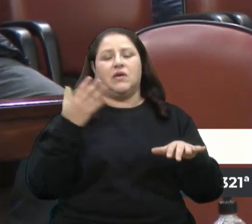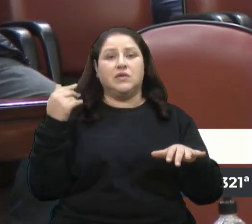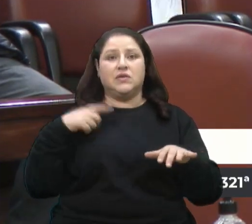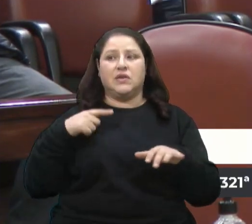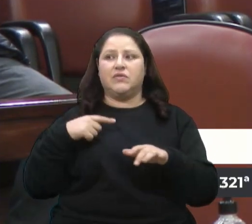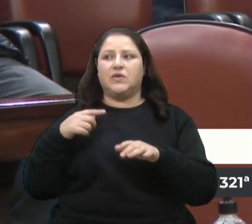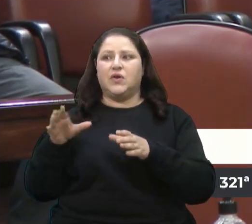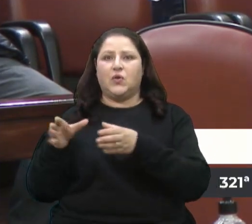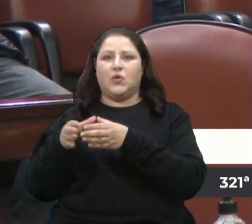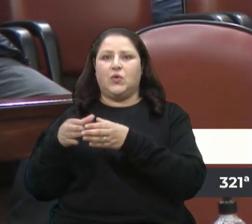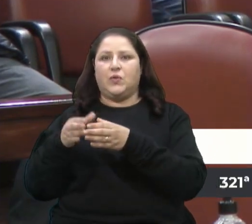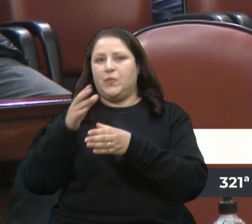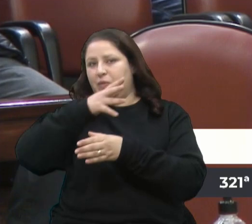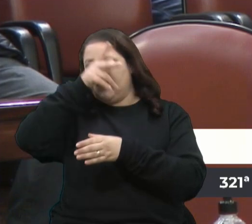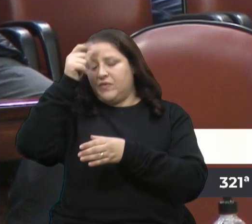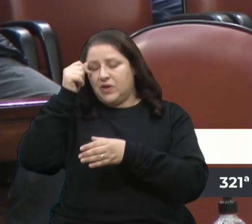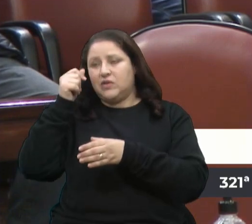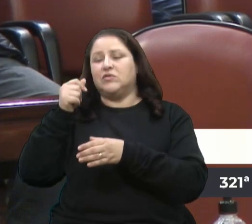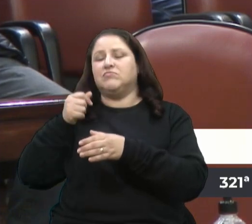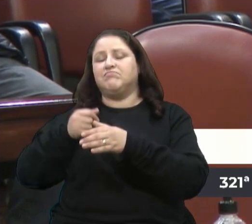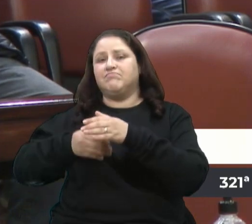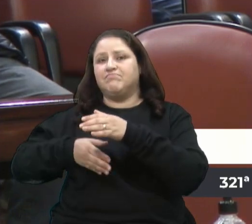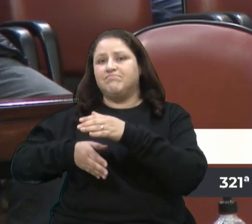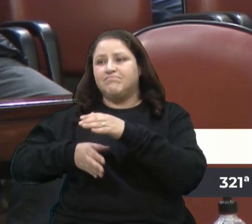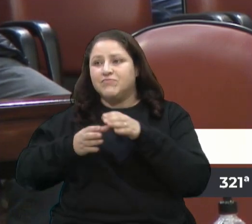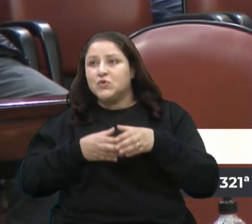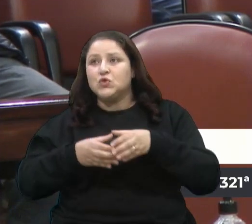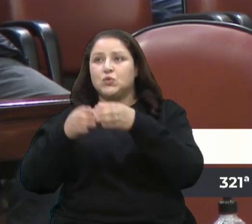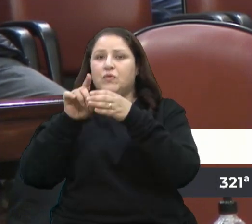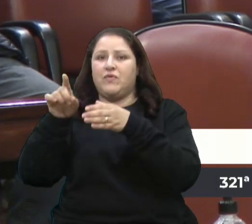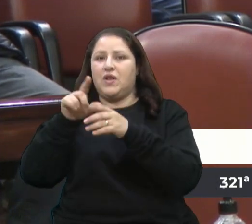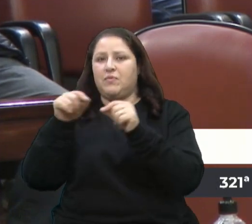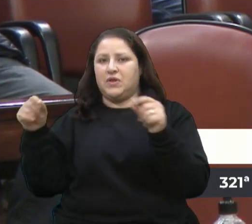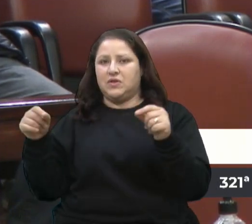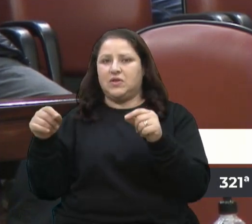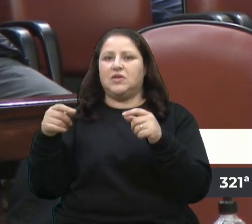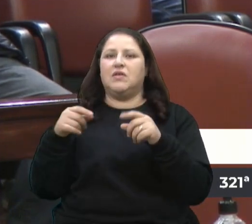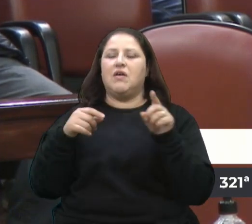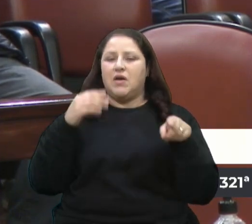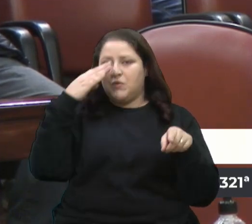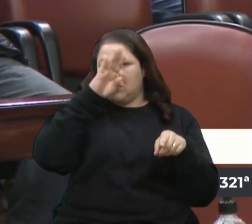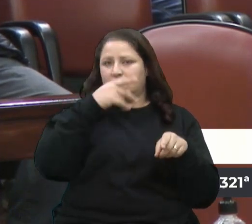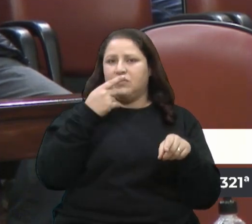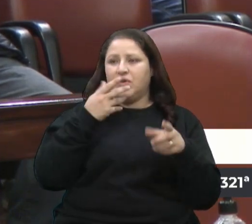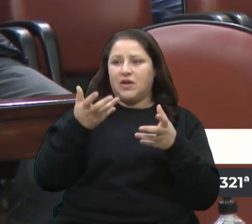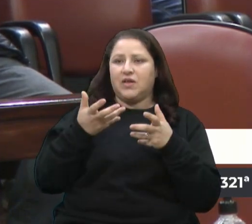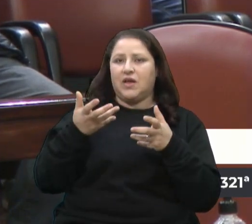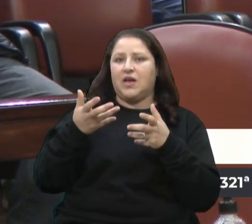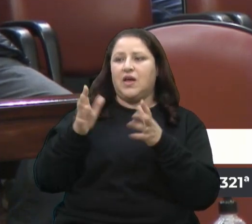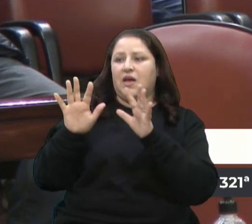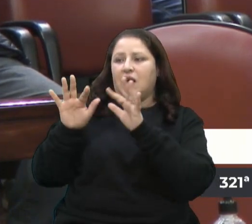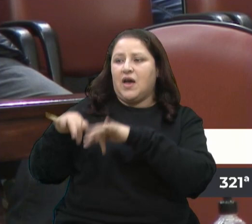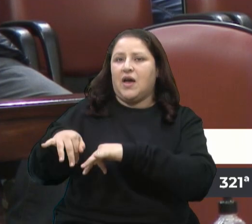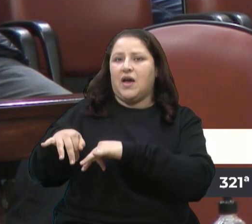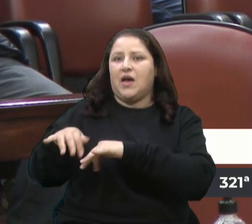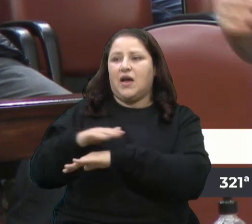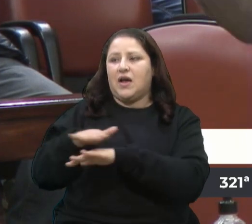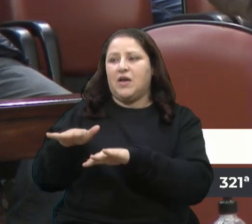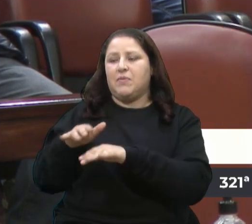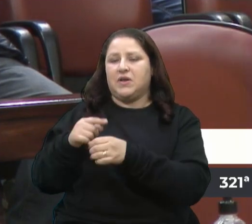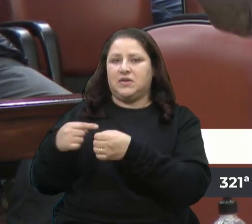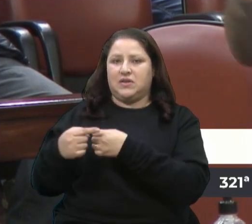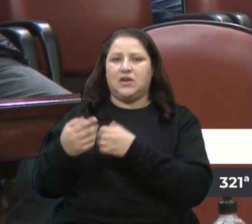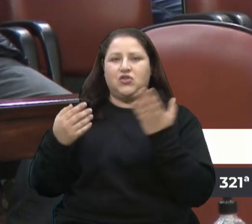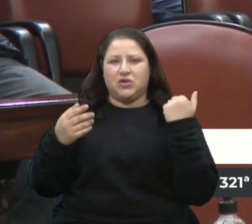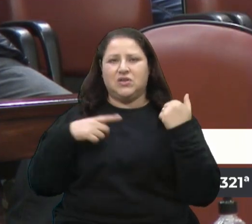Brasília, era o encerramento administrativo desses municípios. Nós vivemos um momento aqui em Caxias que Forqueta queria se emancipar, Ana